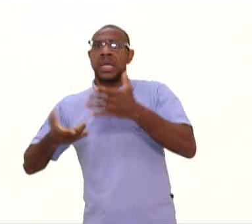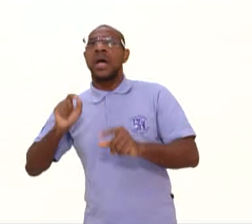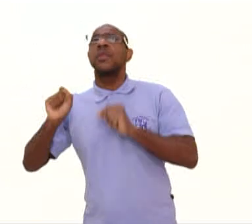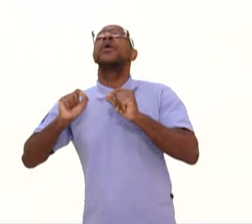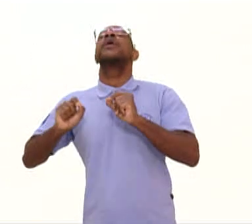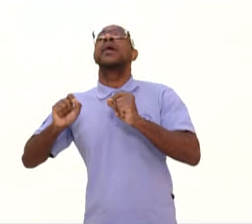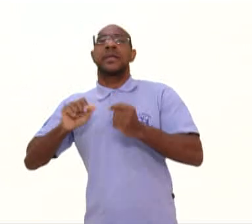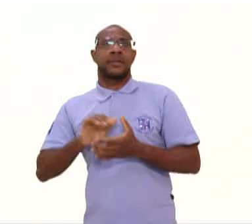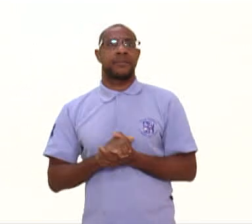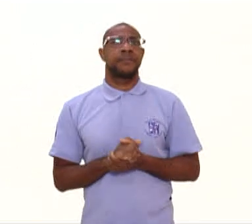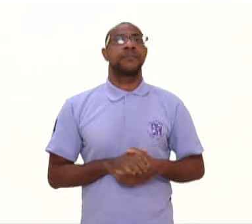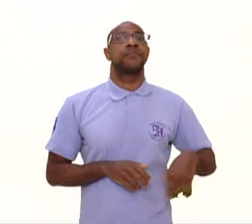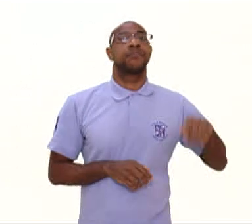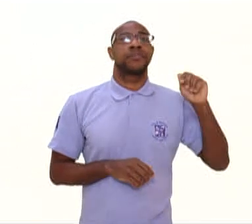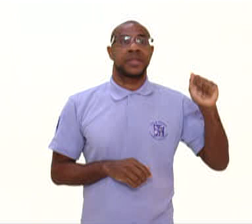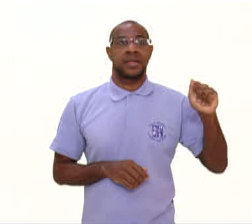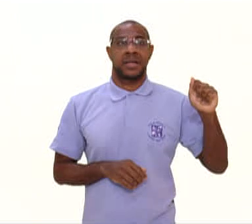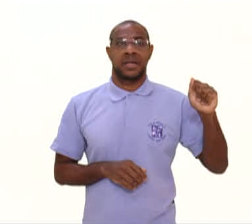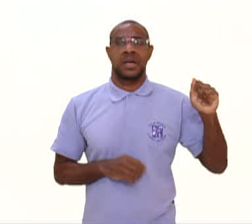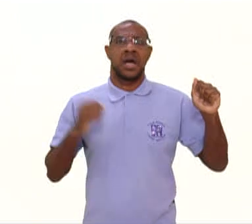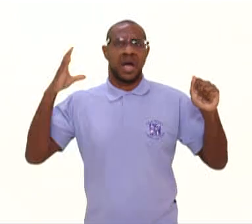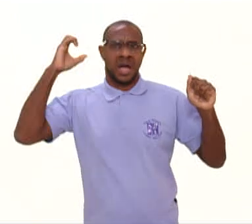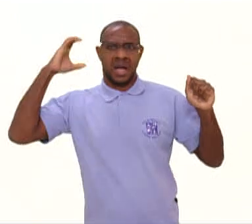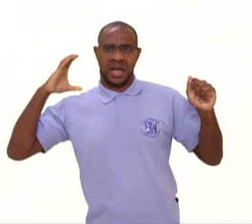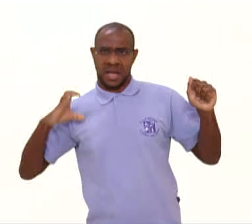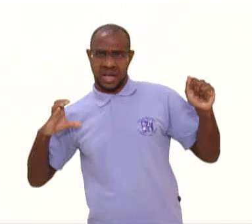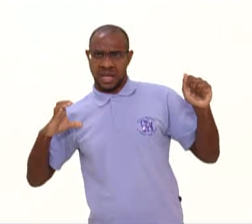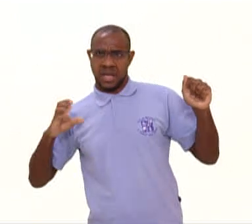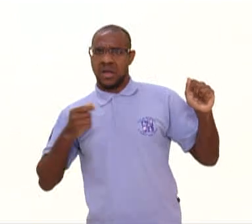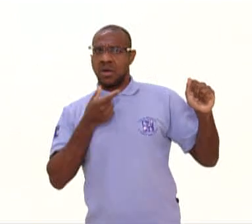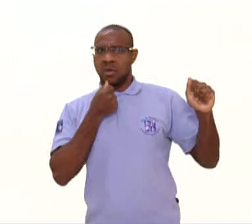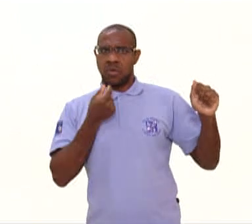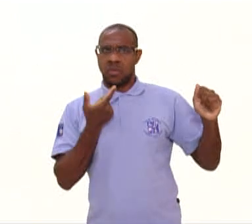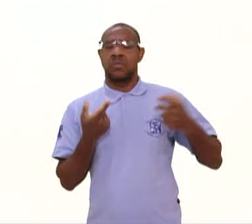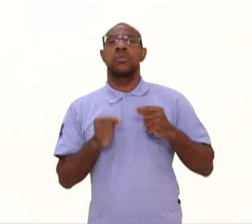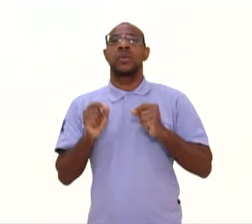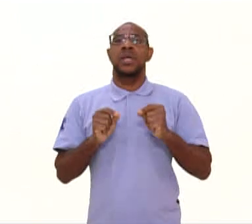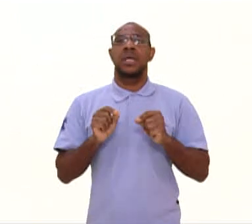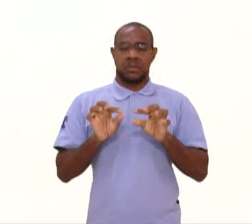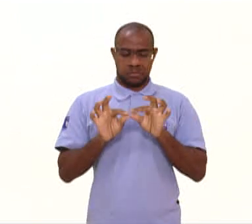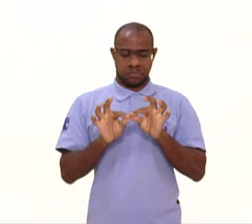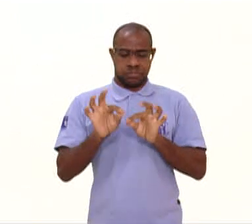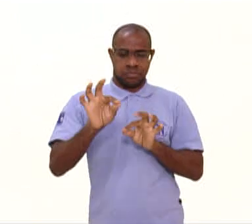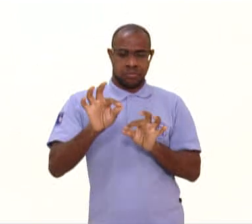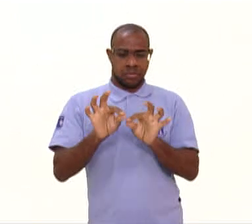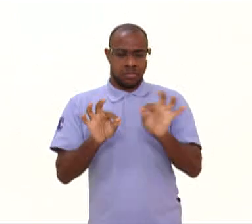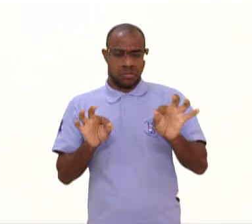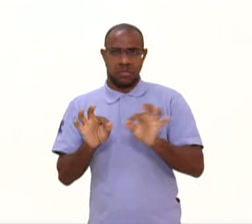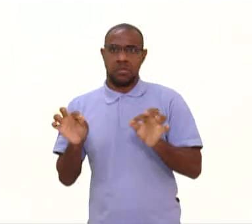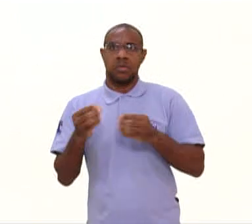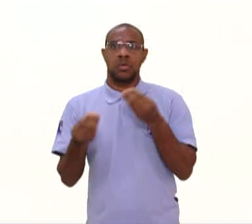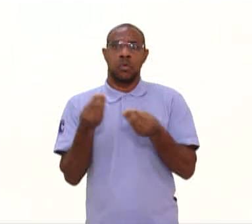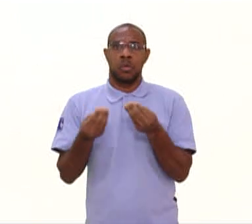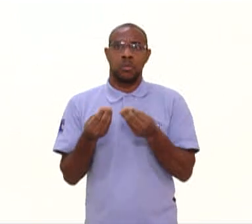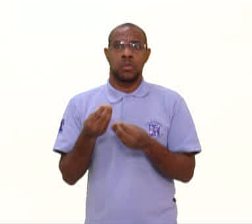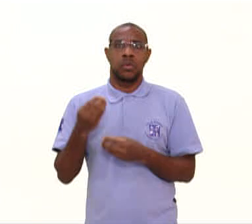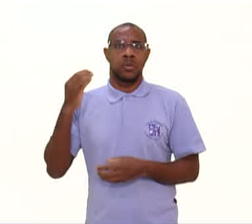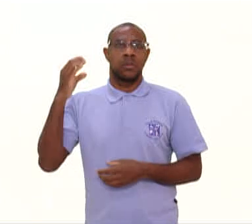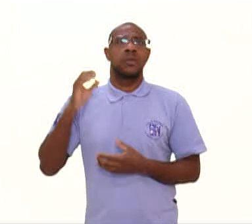nossas opções. Letra A, Isaac Newton. Inclusive, a unidade de medida para a frequência é definida como